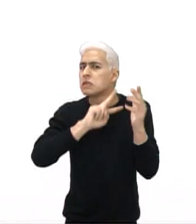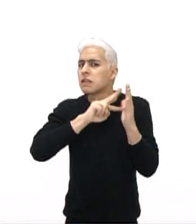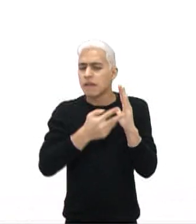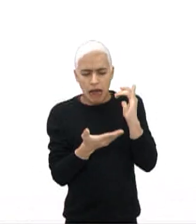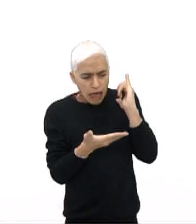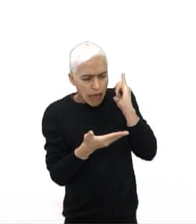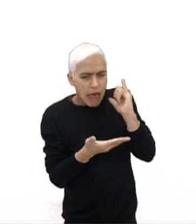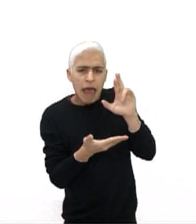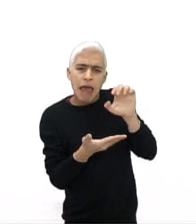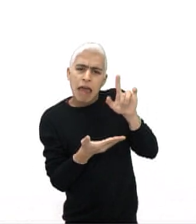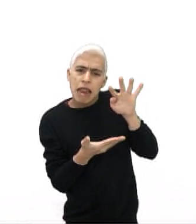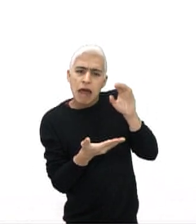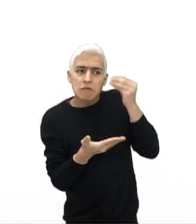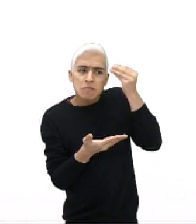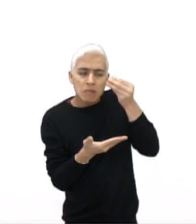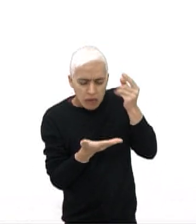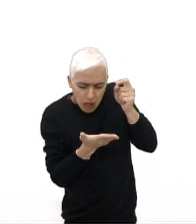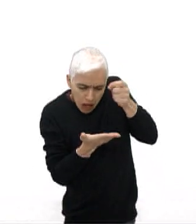de experiência.